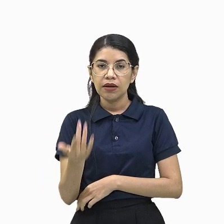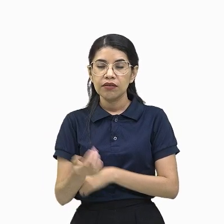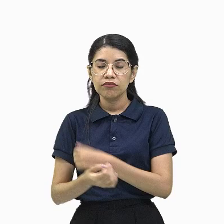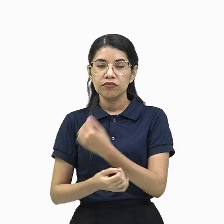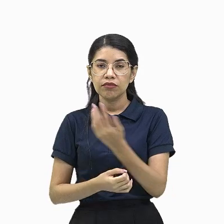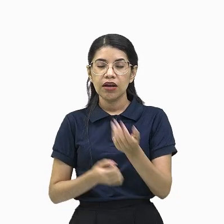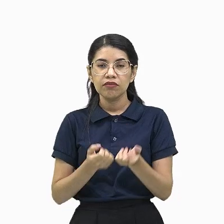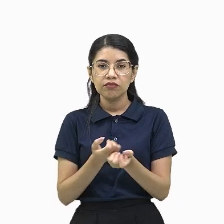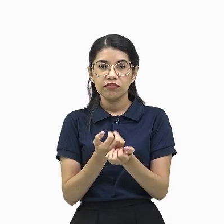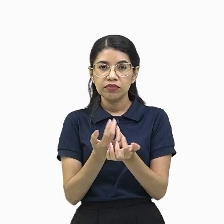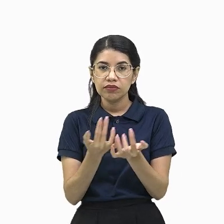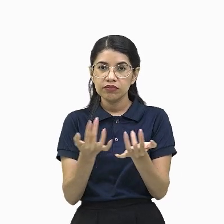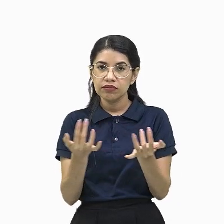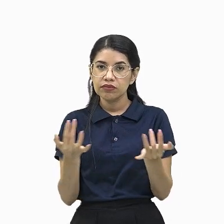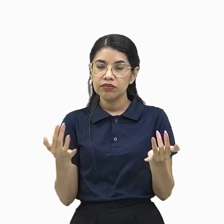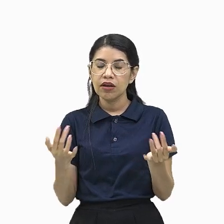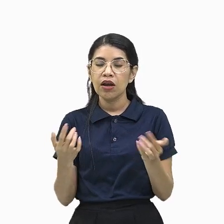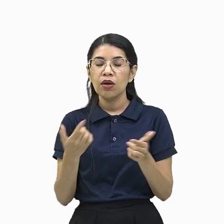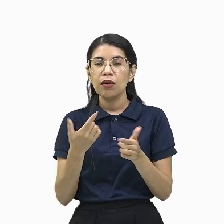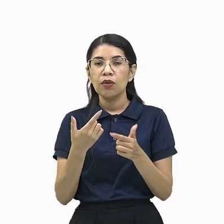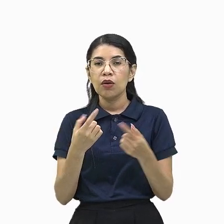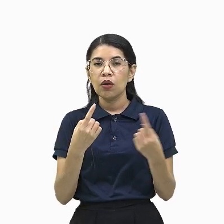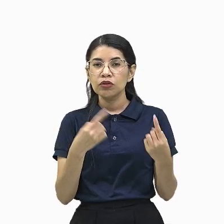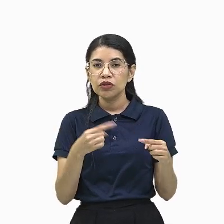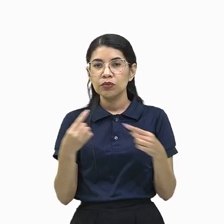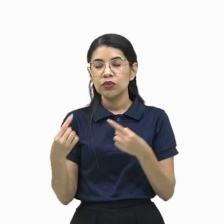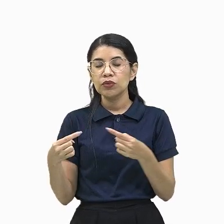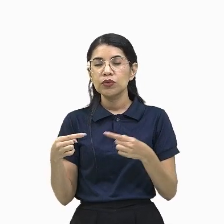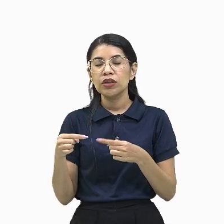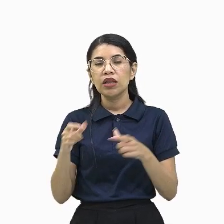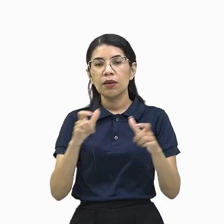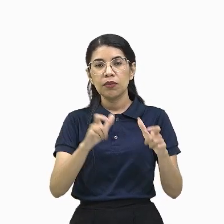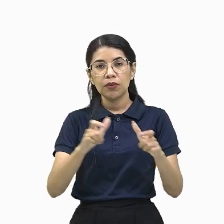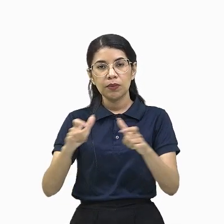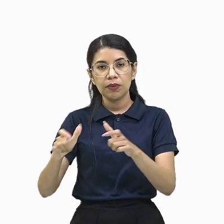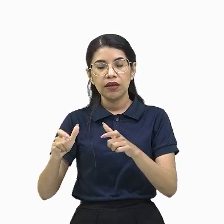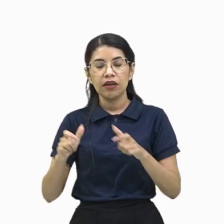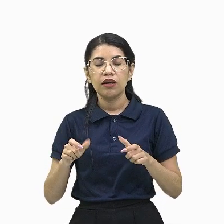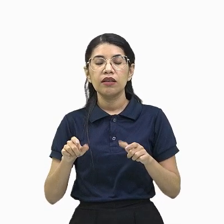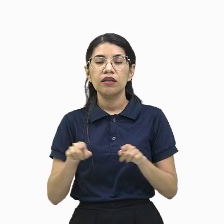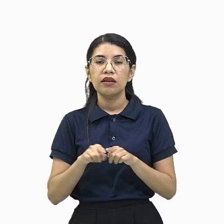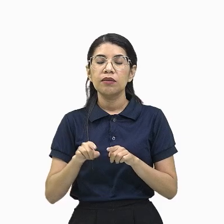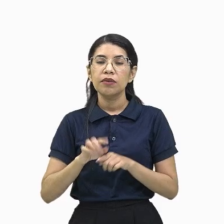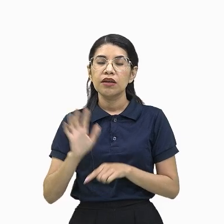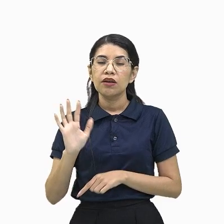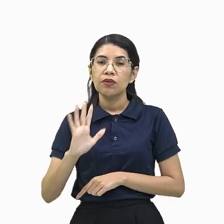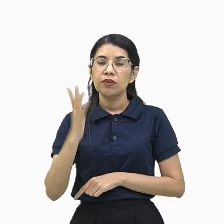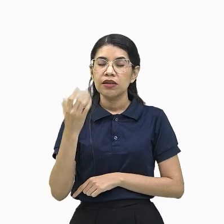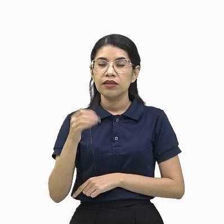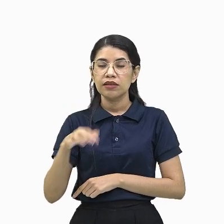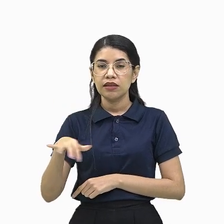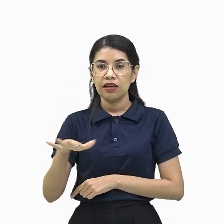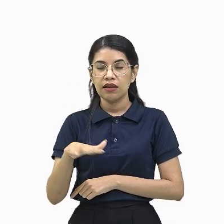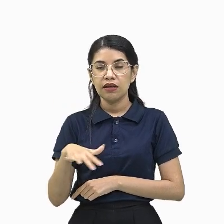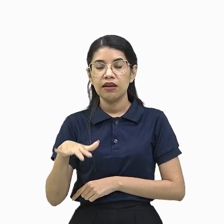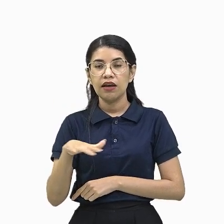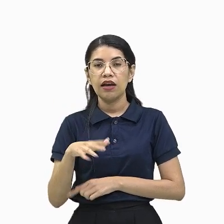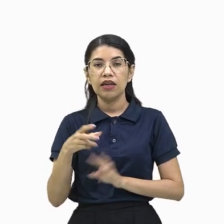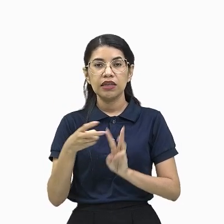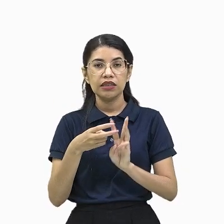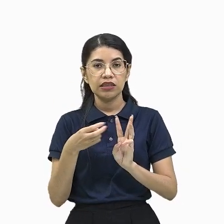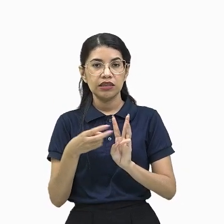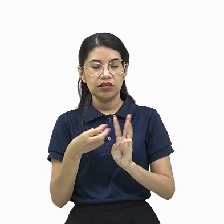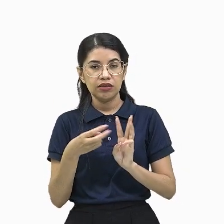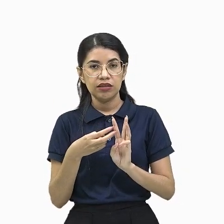queimadas, os conflitos fundiários também, né? Porque muitas das vezes isso vem ocorrendo em áreas, em territórios